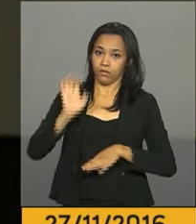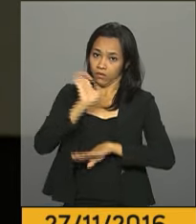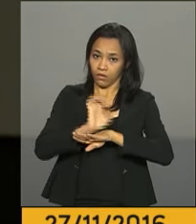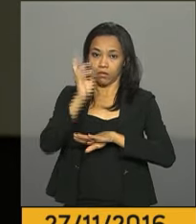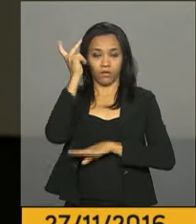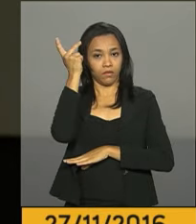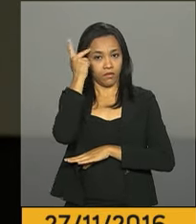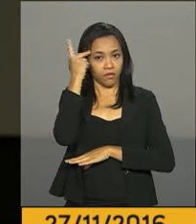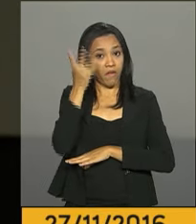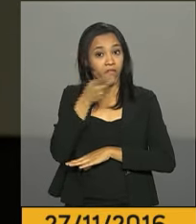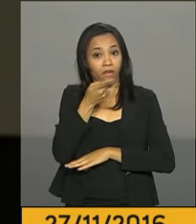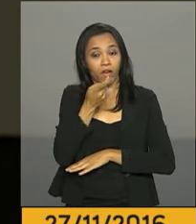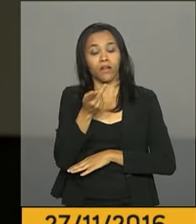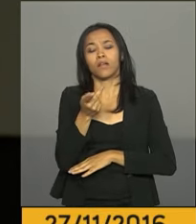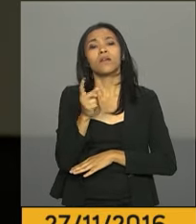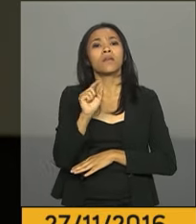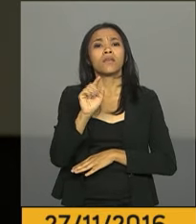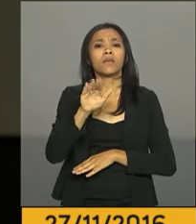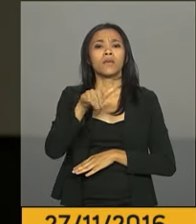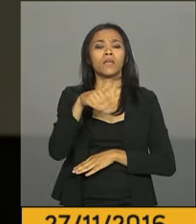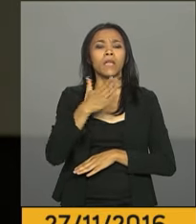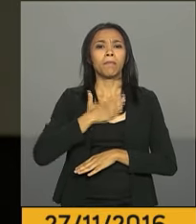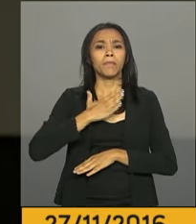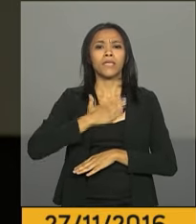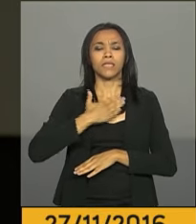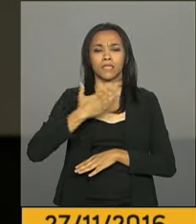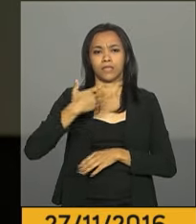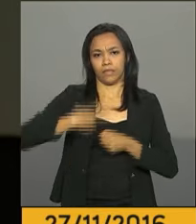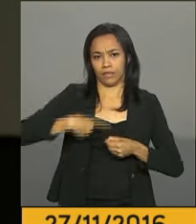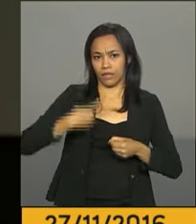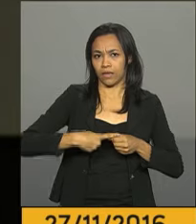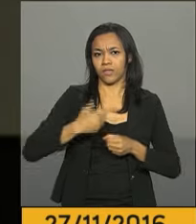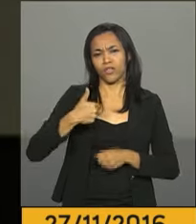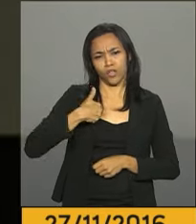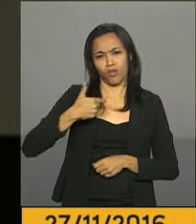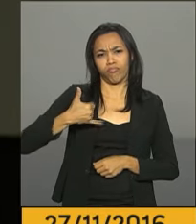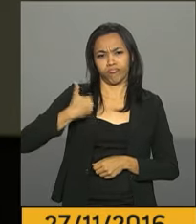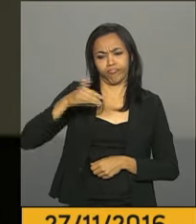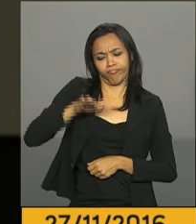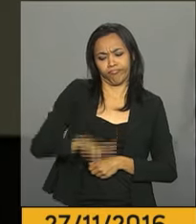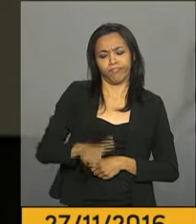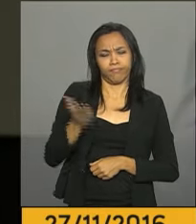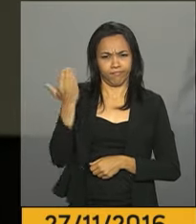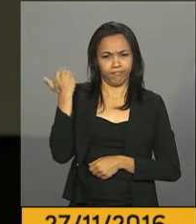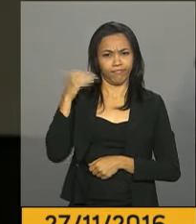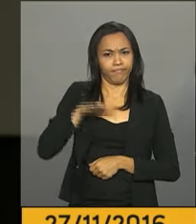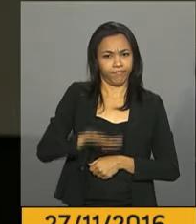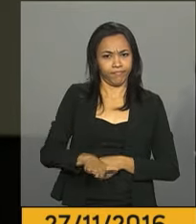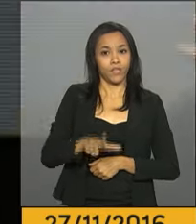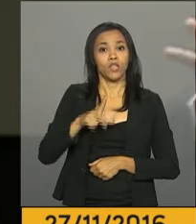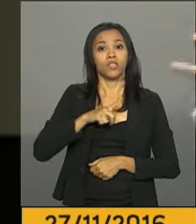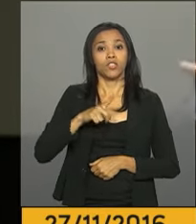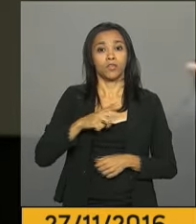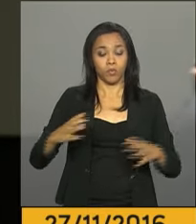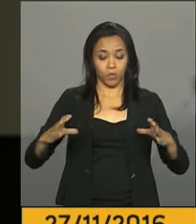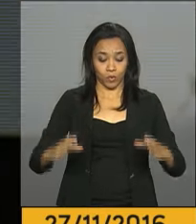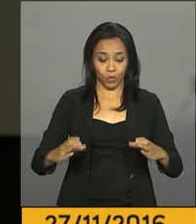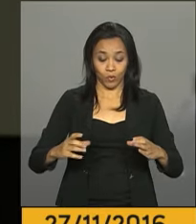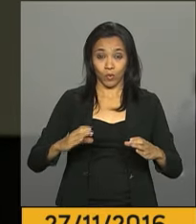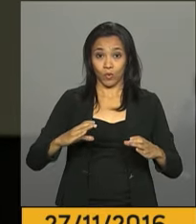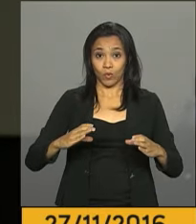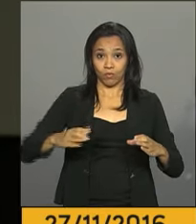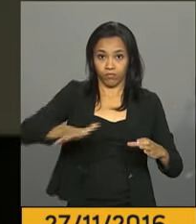relatei, de que lá na minha cidade, o meu pai, eu garoto ainda, tínhamos uma vitrola, naquele tempo era vitrola,